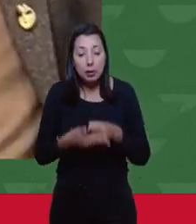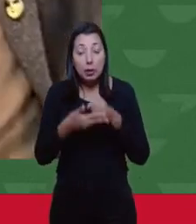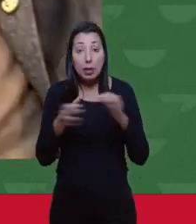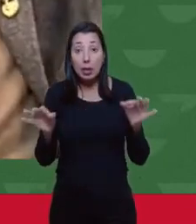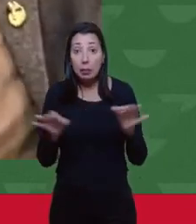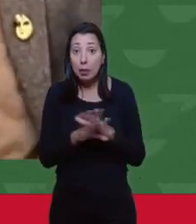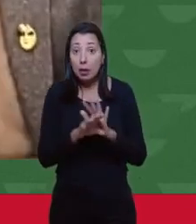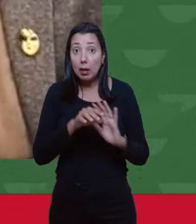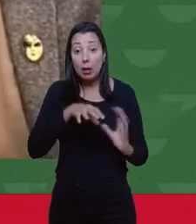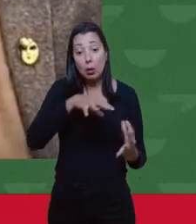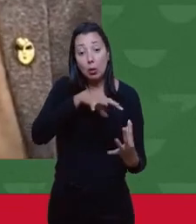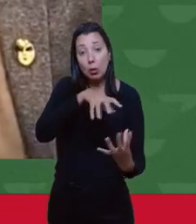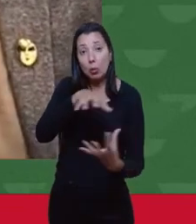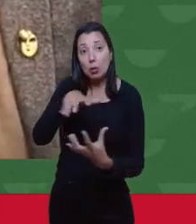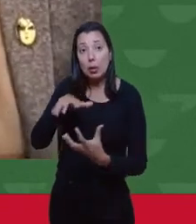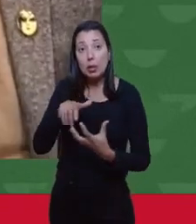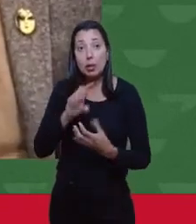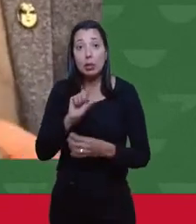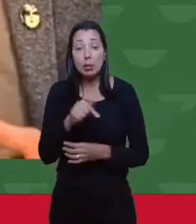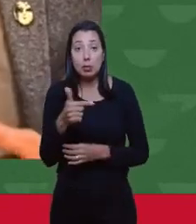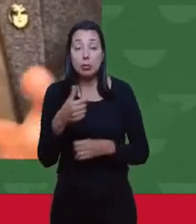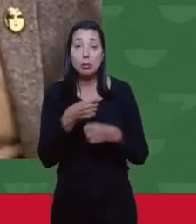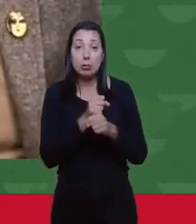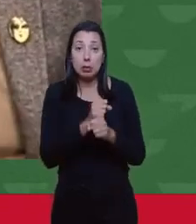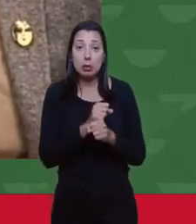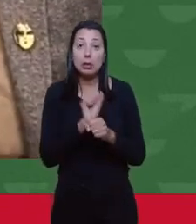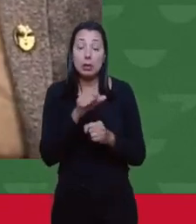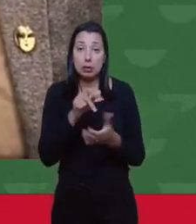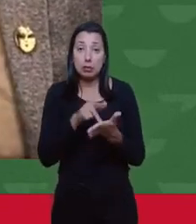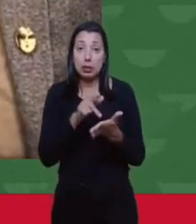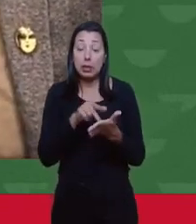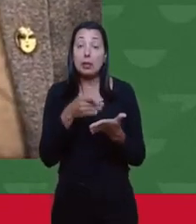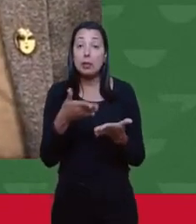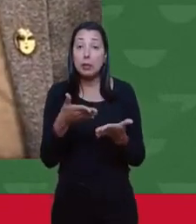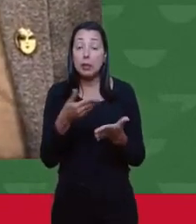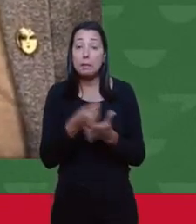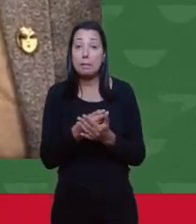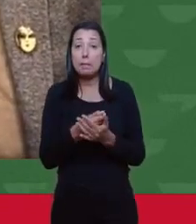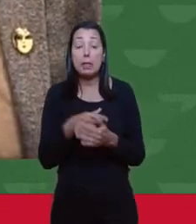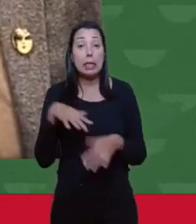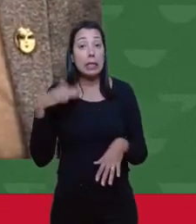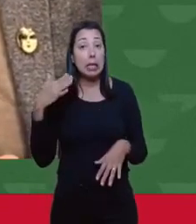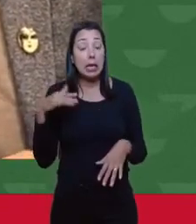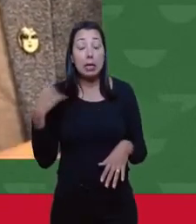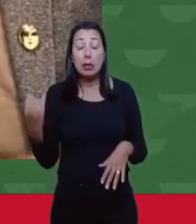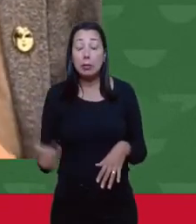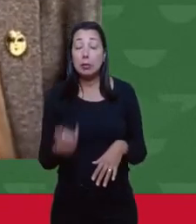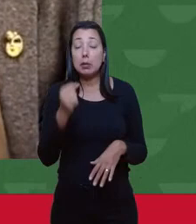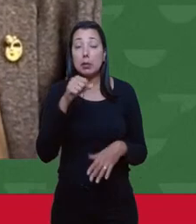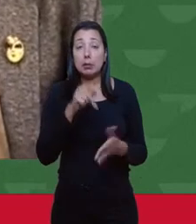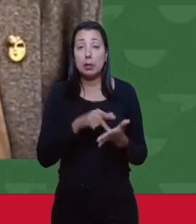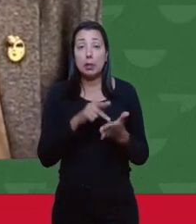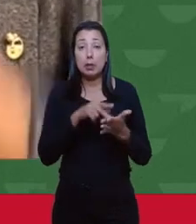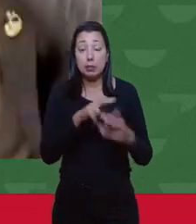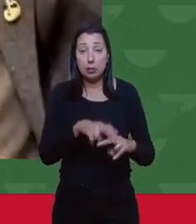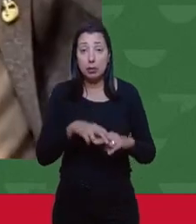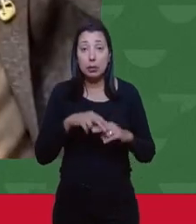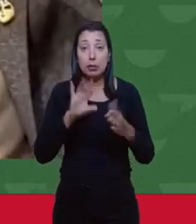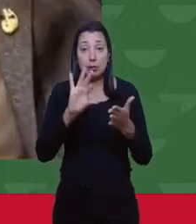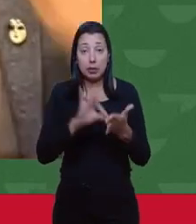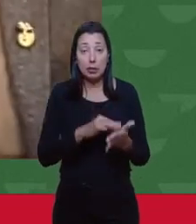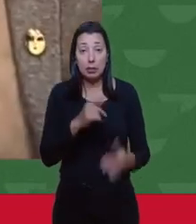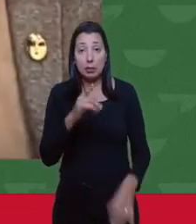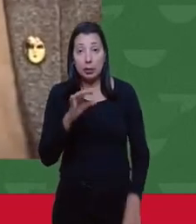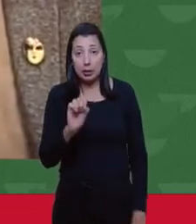planeta em 2 décadas. Quer dizer, essas são questões que, para mim, são caras e que são importantes, e por isso me filiei ao PT, para